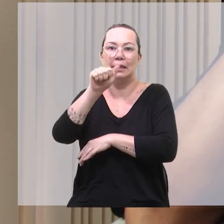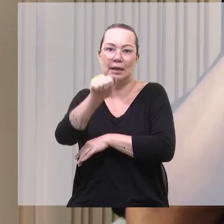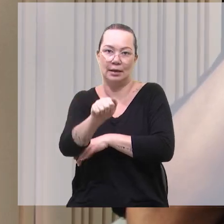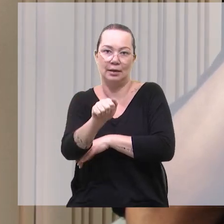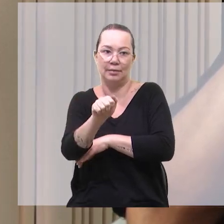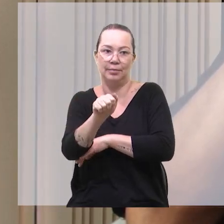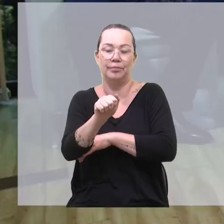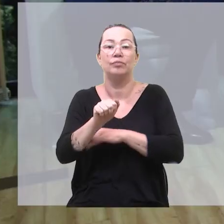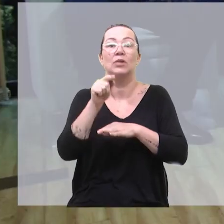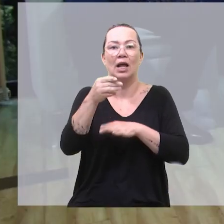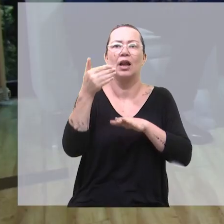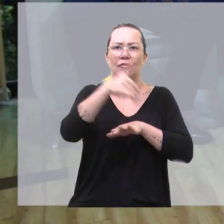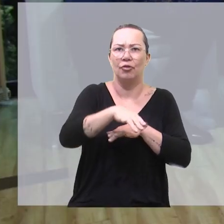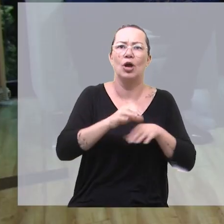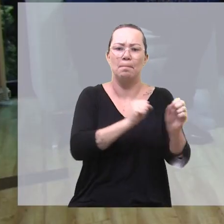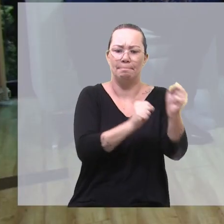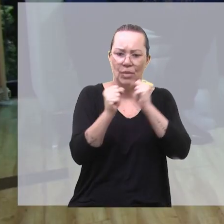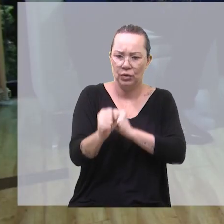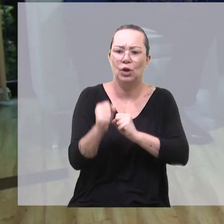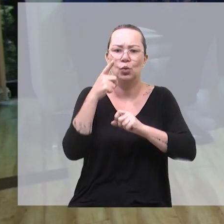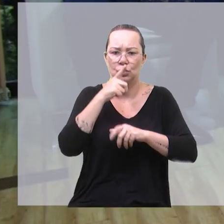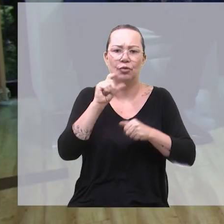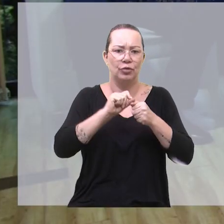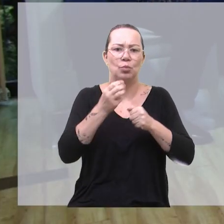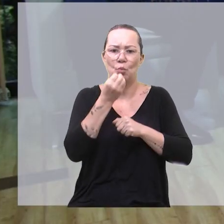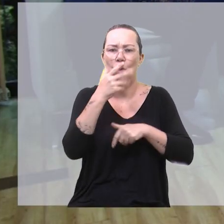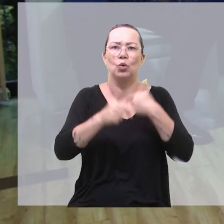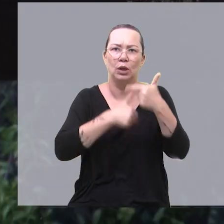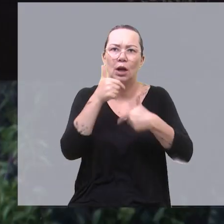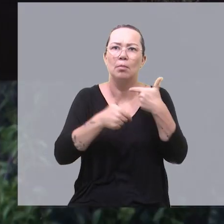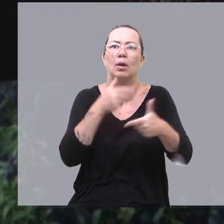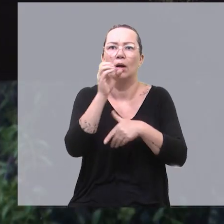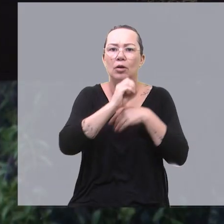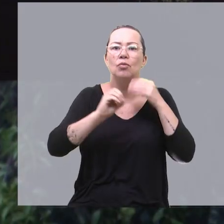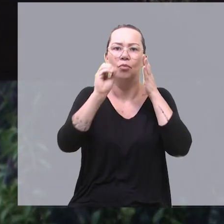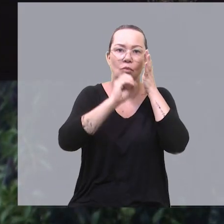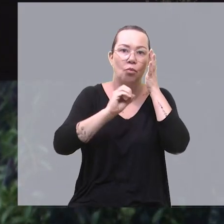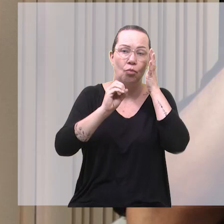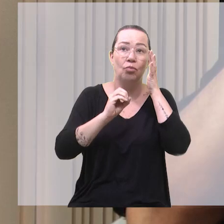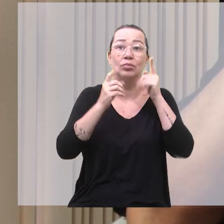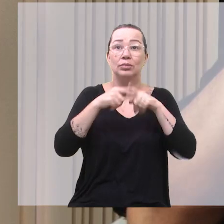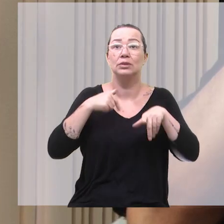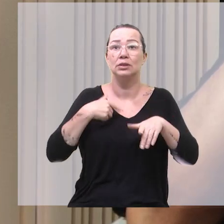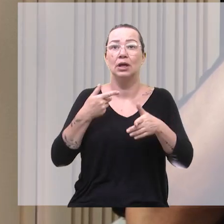com poder aquisitivo, conseguiram alavancar um bom trabalho, graças a Deus estão fazendo esse trabalho.